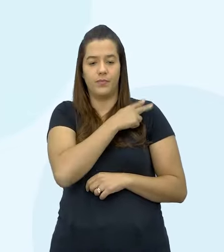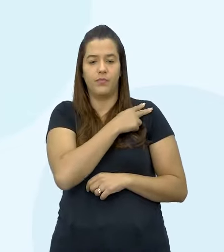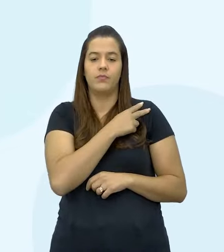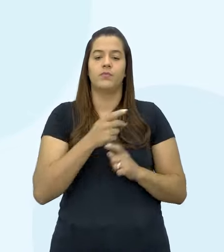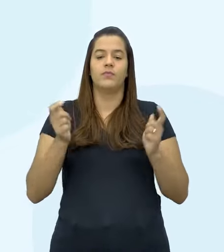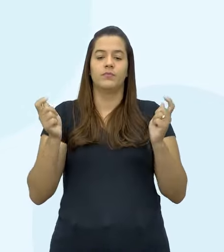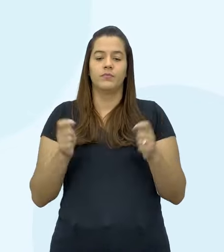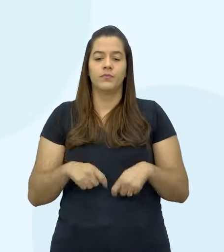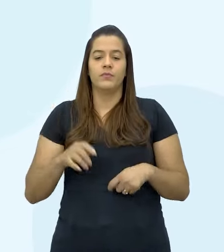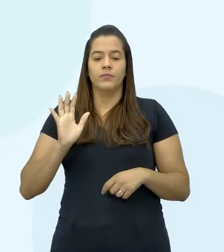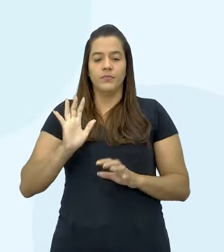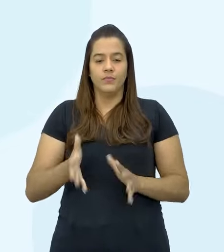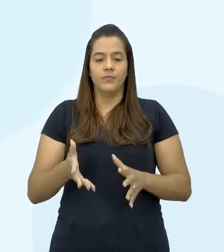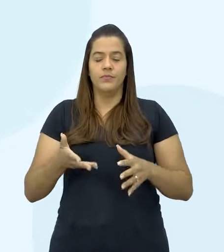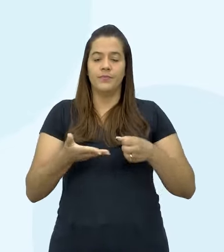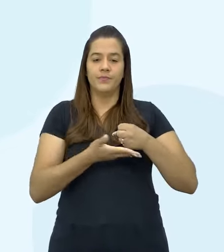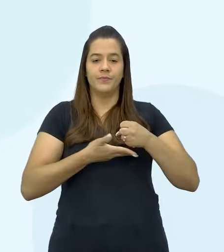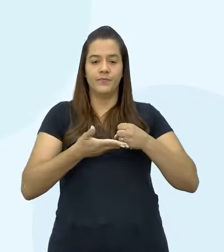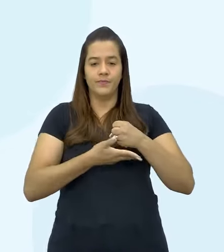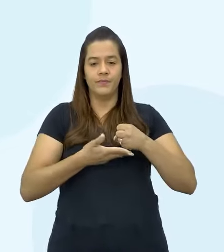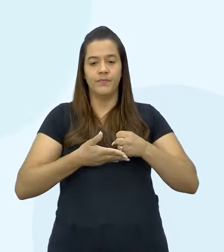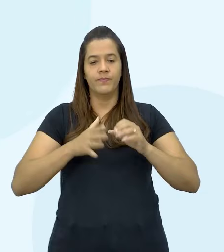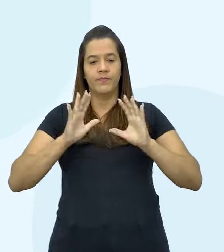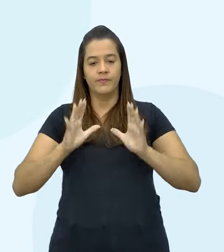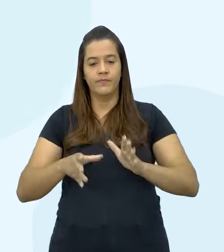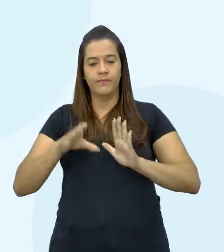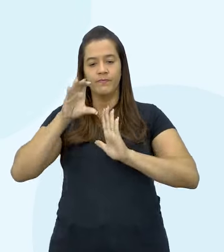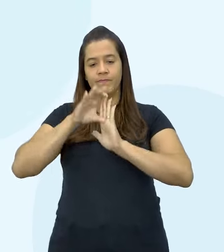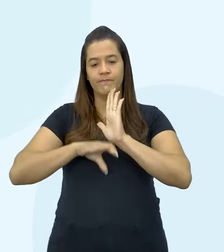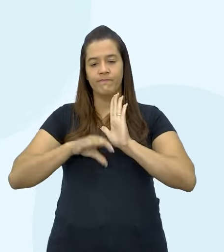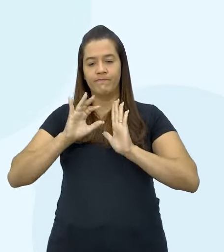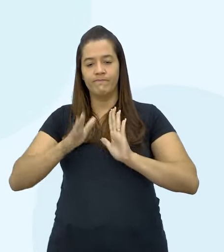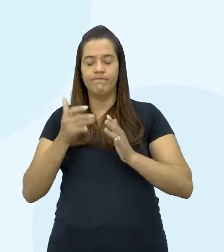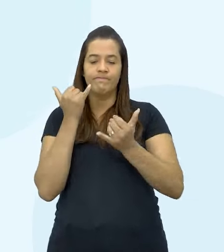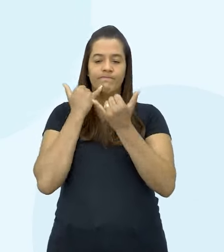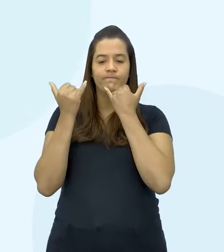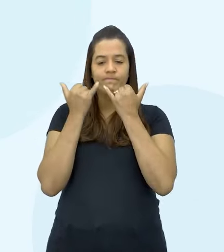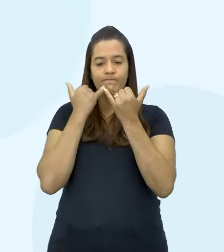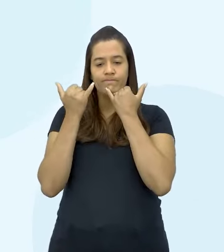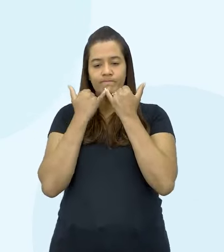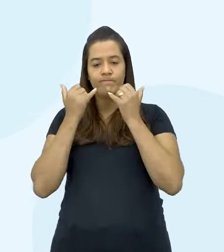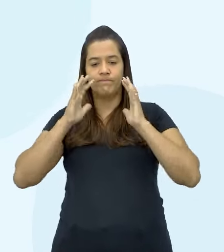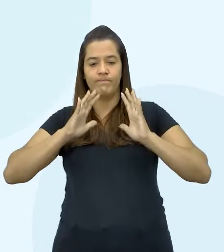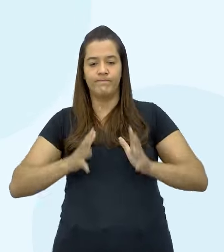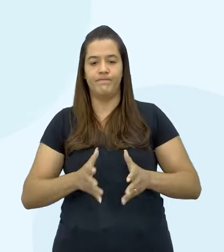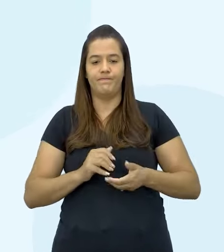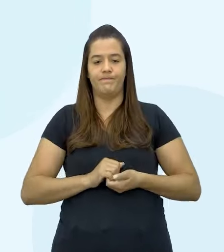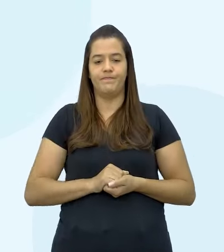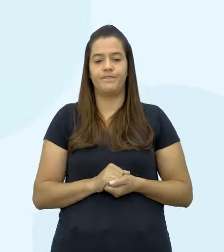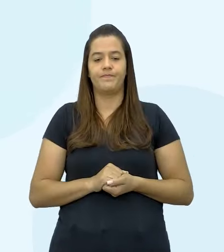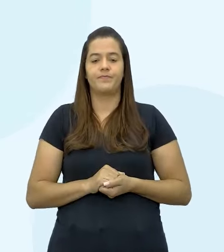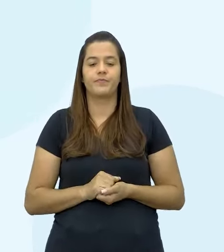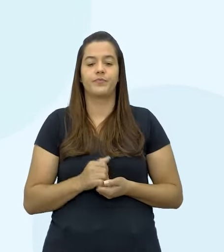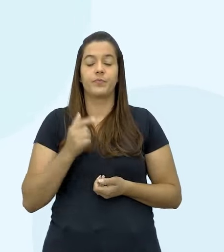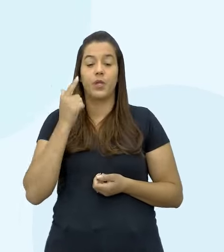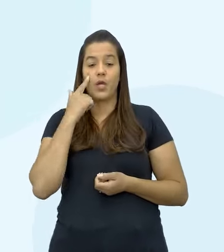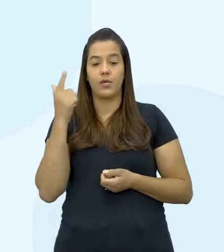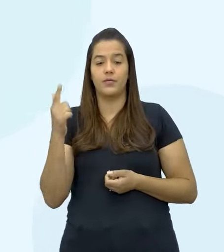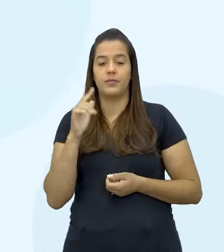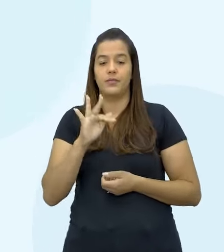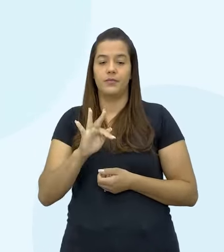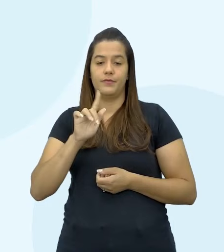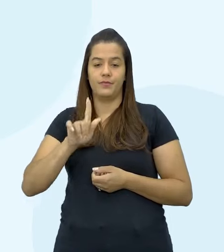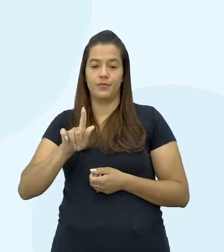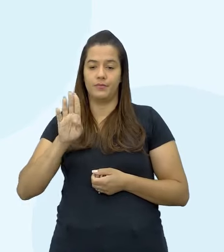básica que já entra a unidade curricular, né, que faz parte do itinerário formativo. Então a gente está aqui na unidade